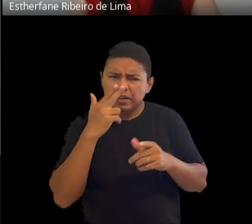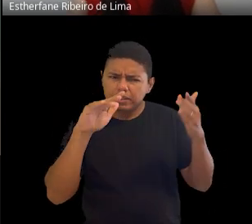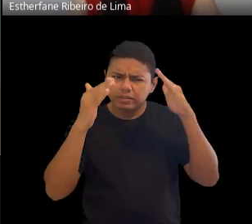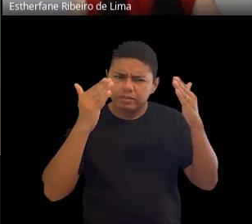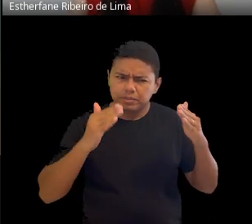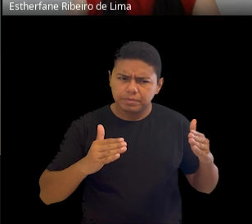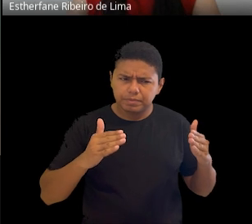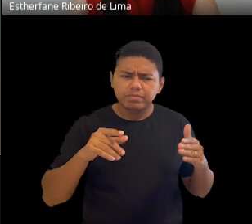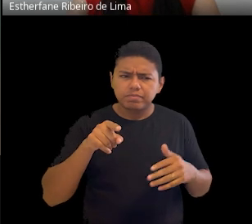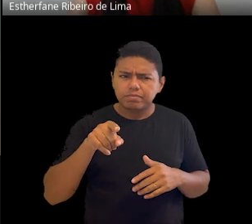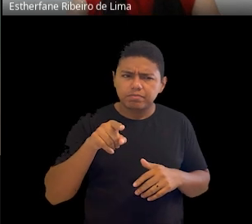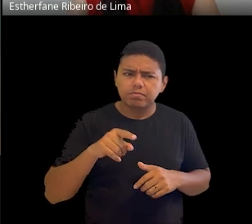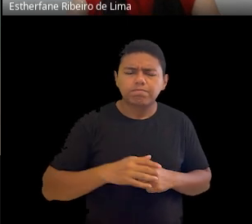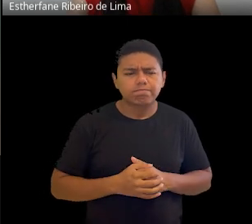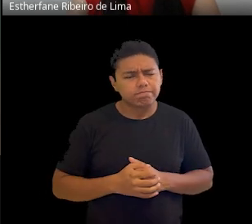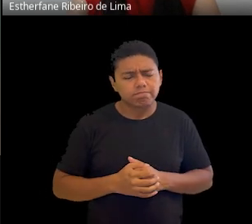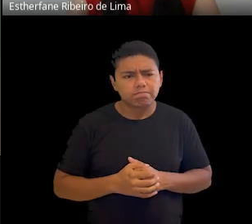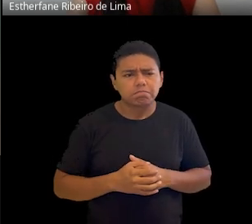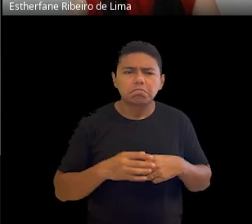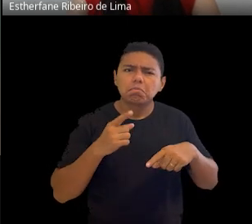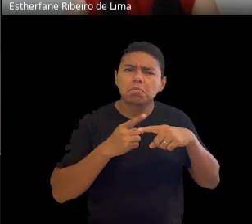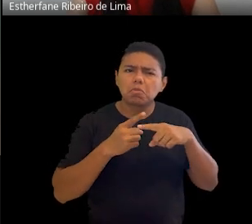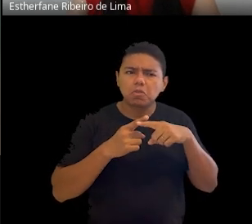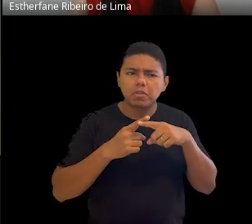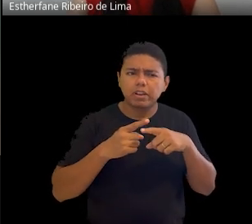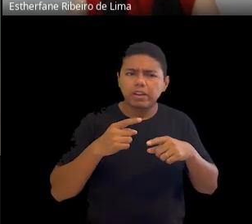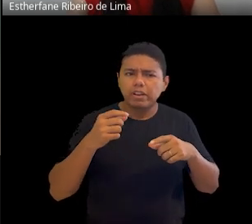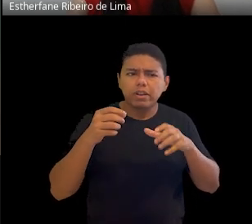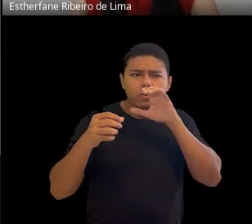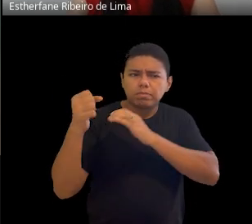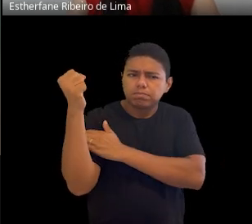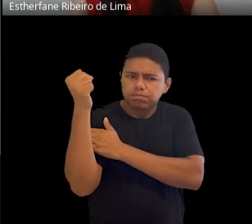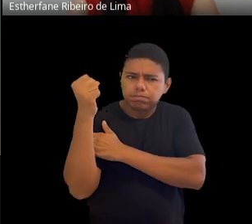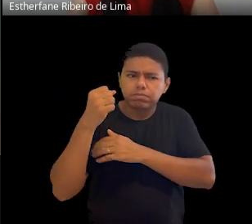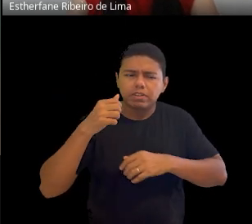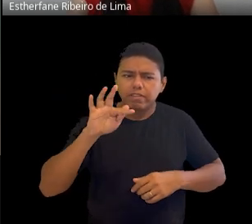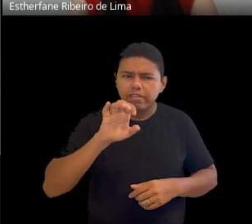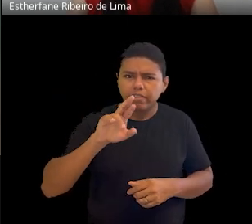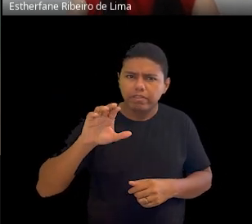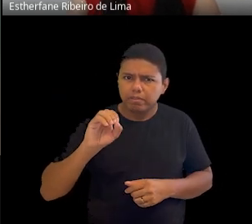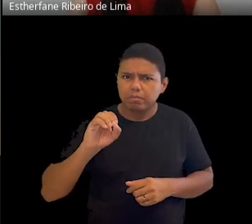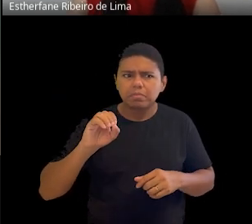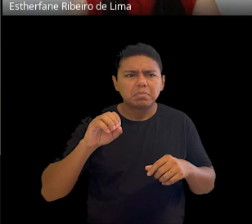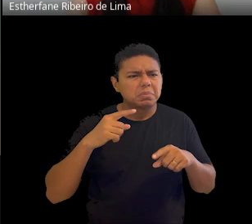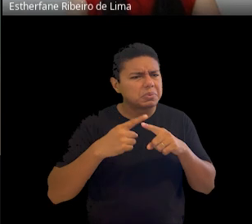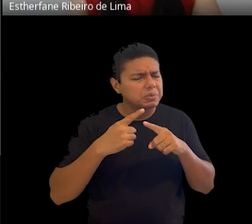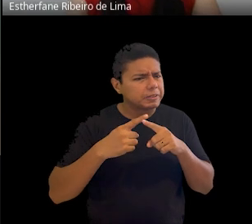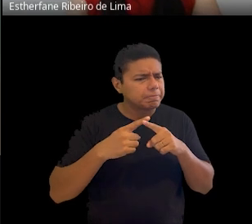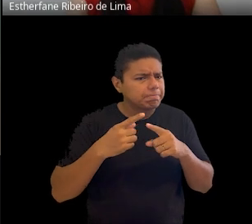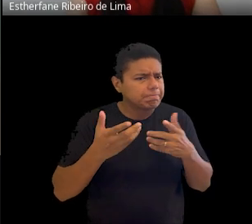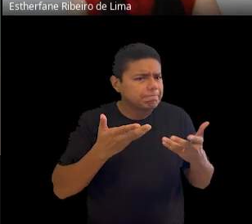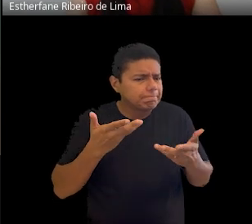aquela hemoglobina não está realmente, mesmo com sulfato ferroso, o tratamento não está sendo tão efetivo.